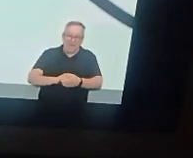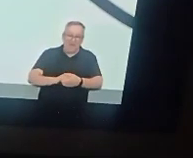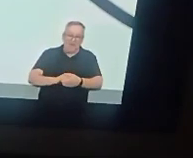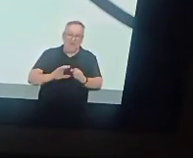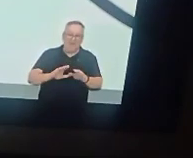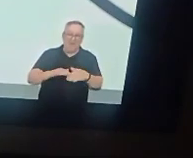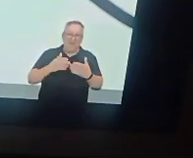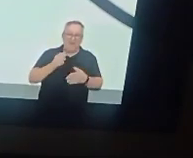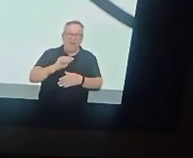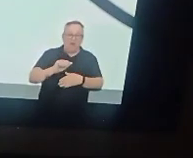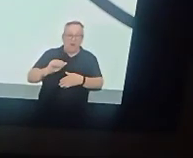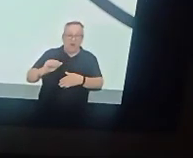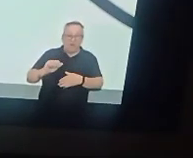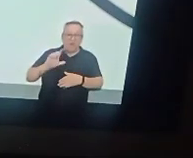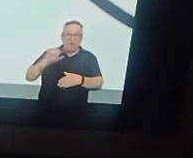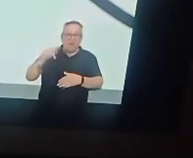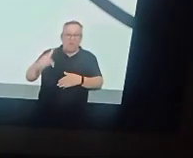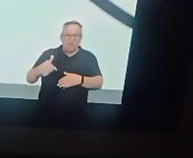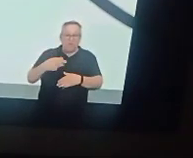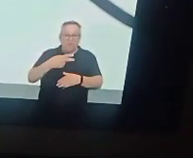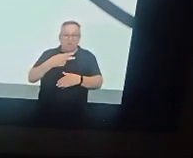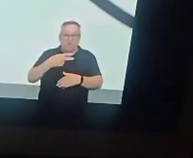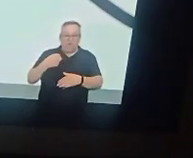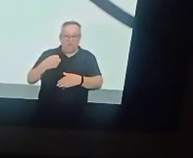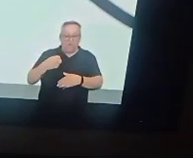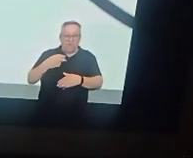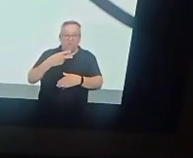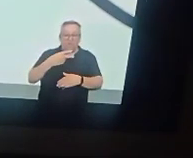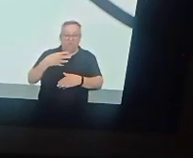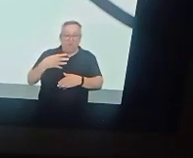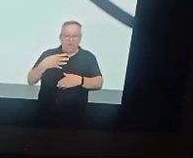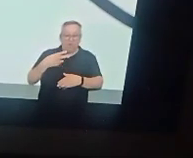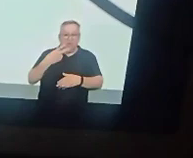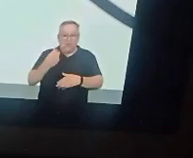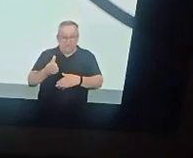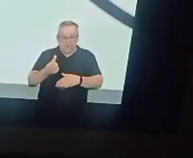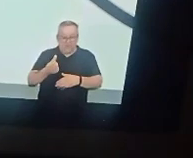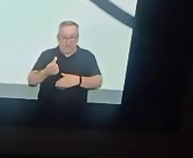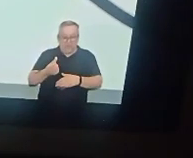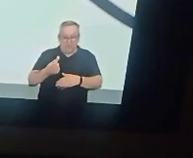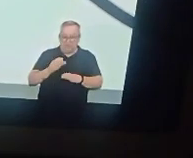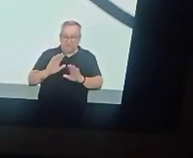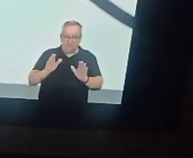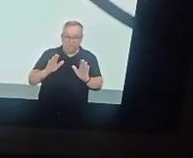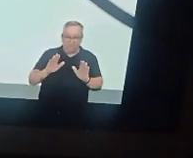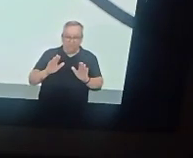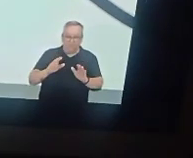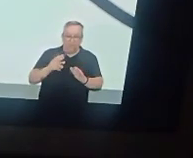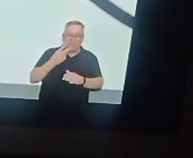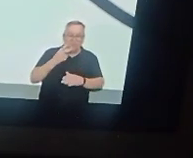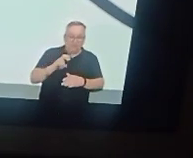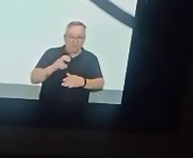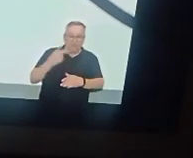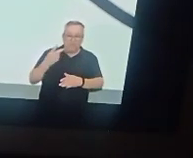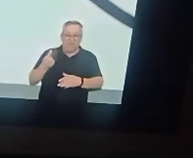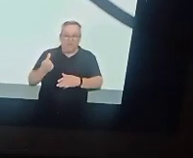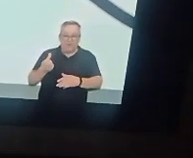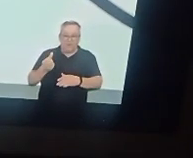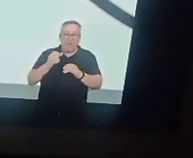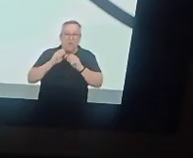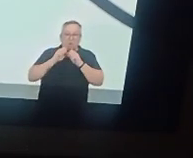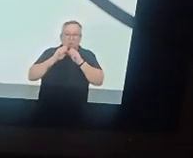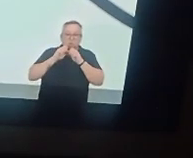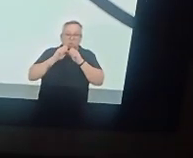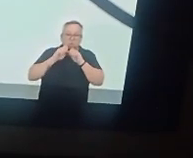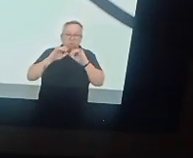Então, depois, em seguida, dia 24 e 26, 25 e 26 faremos a divulgação